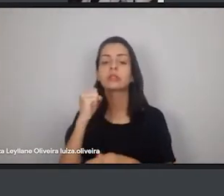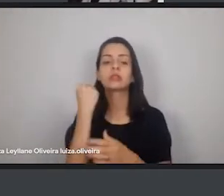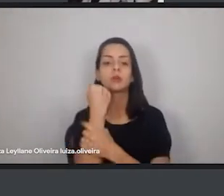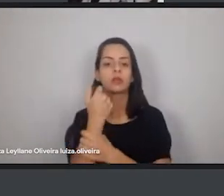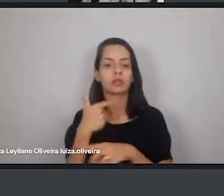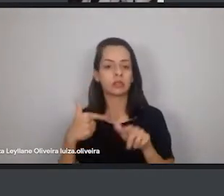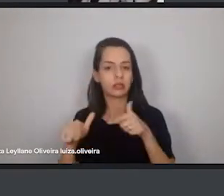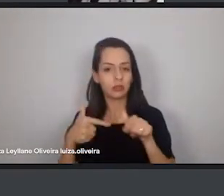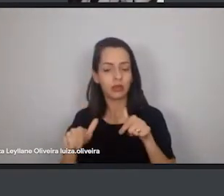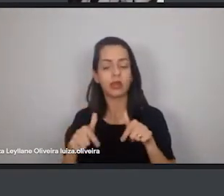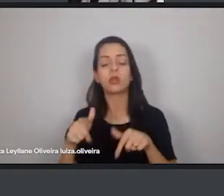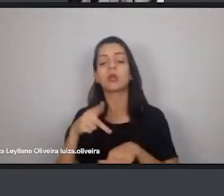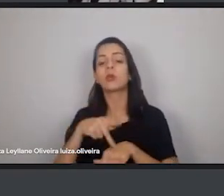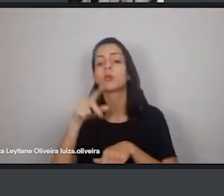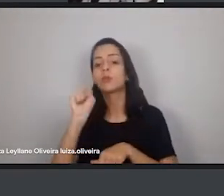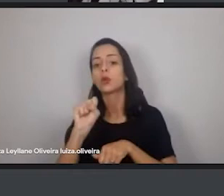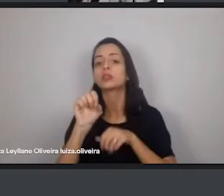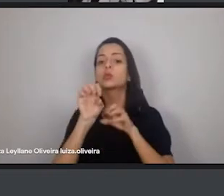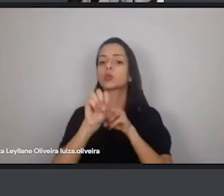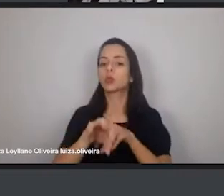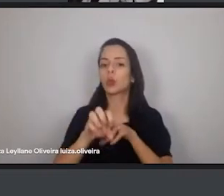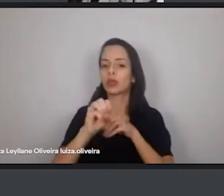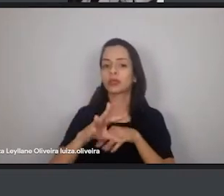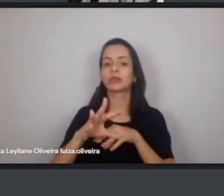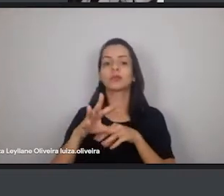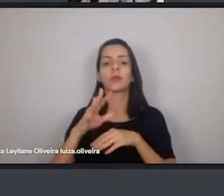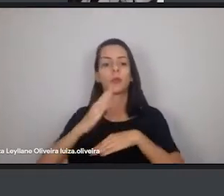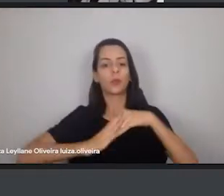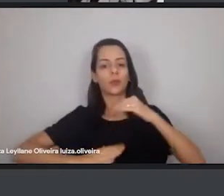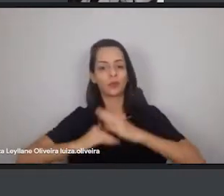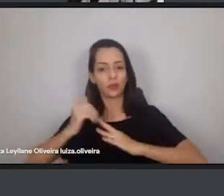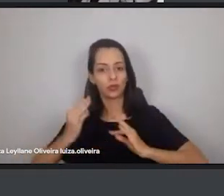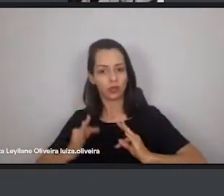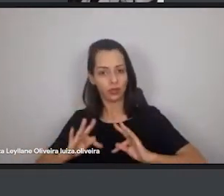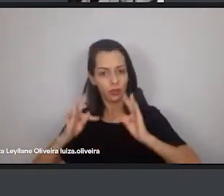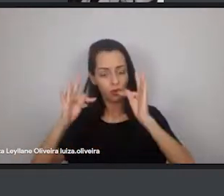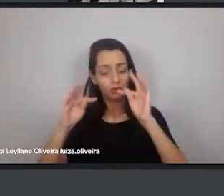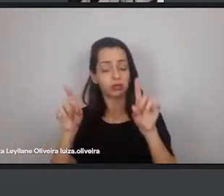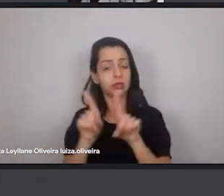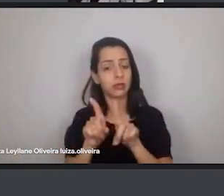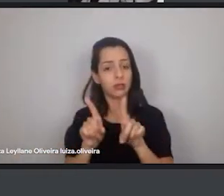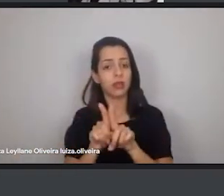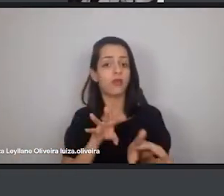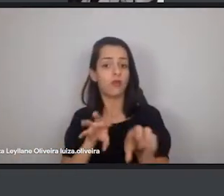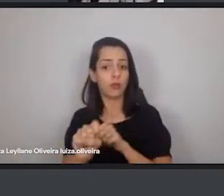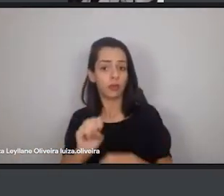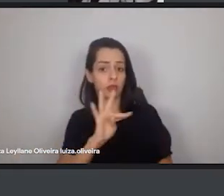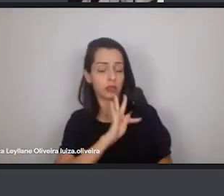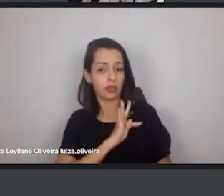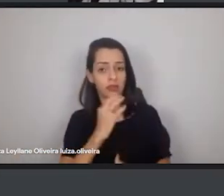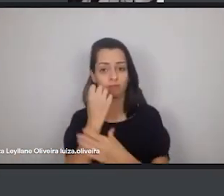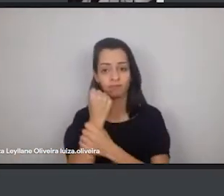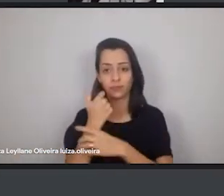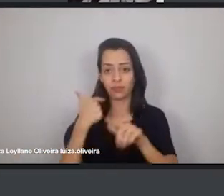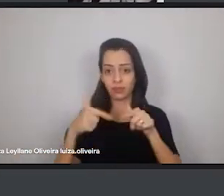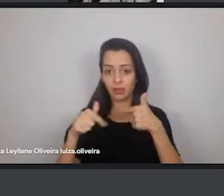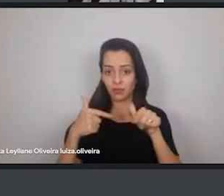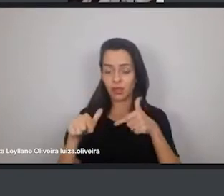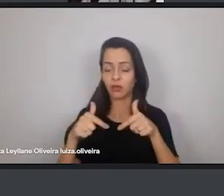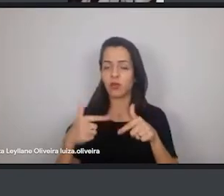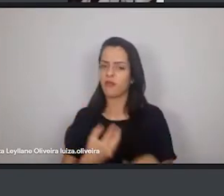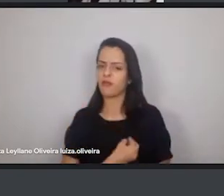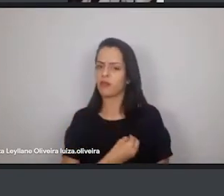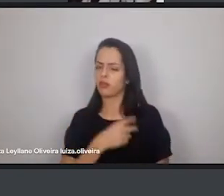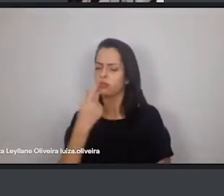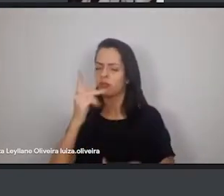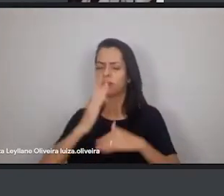educação profissional e tecnológica. Ele também possui formação técnica em segurança do trabalho. Ao longo da sua carreira,